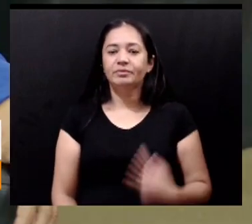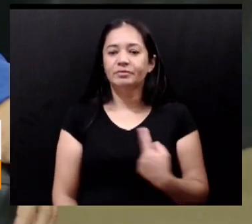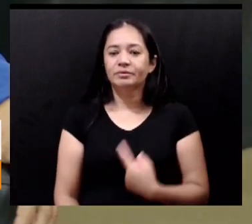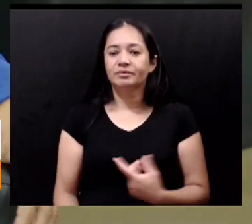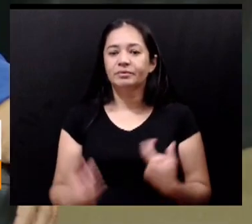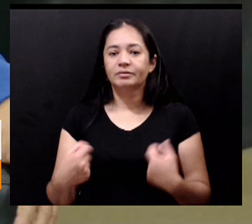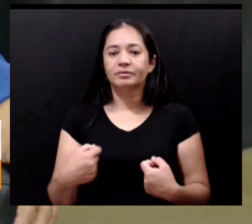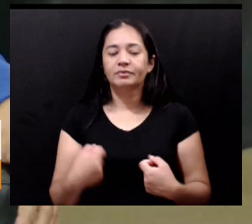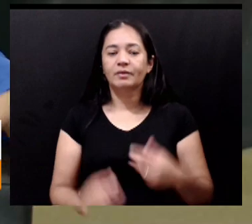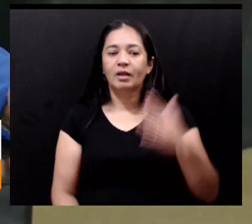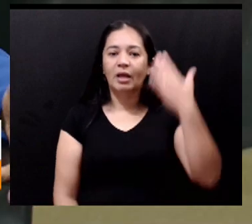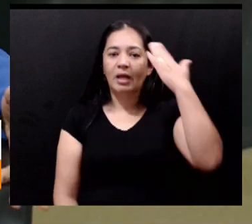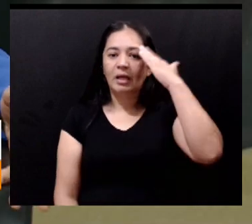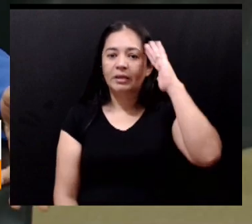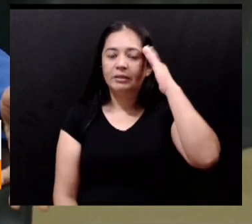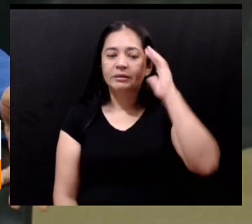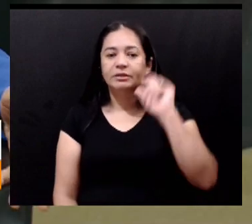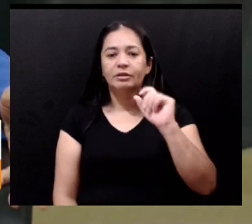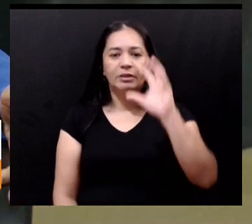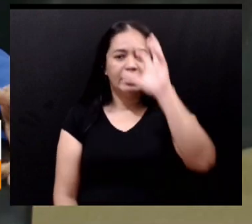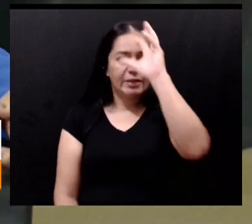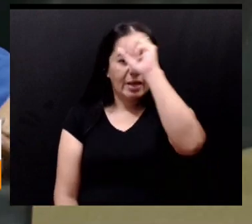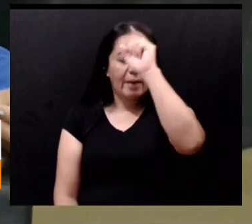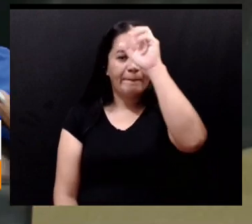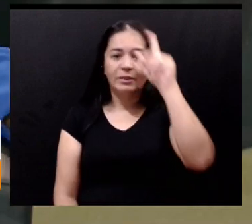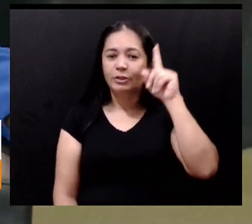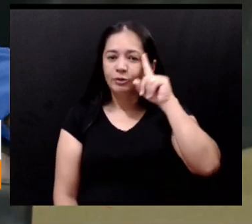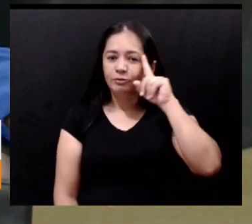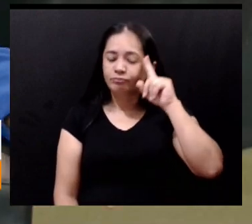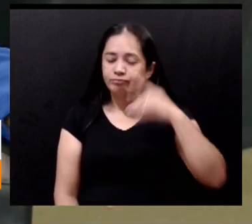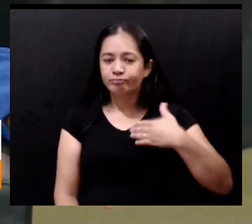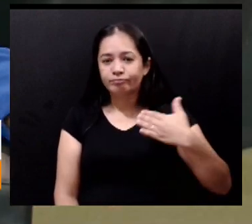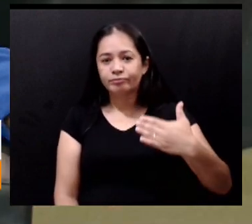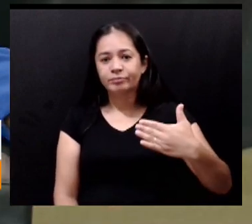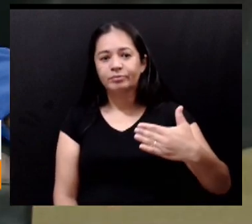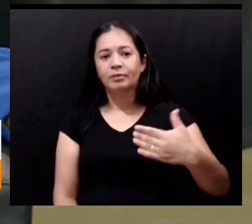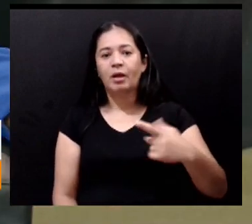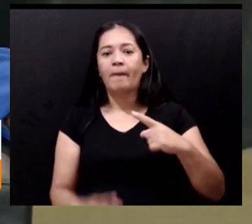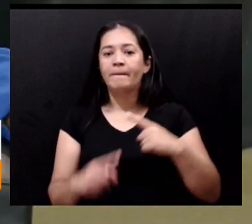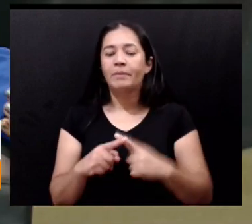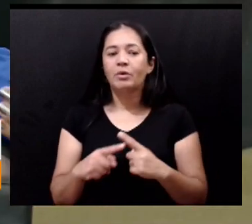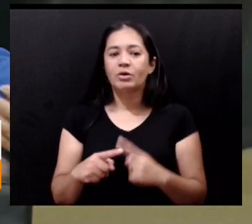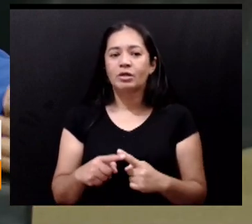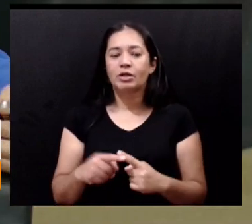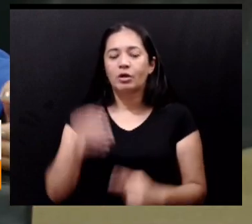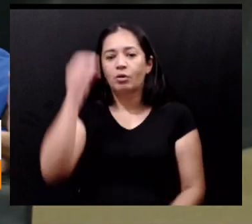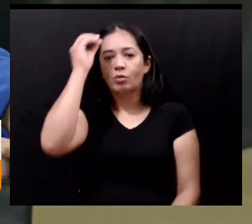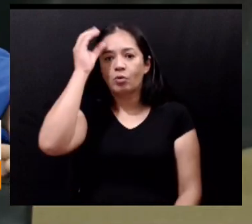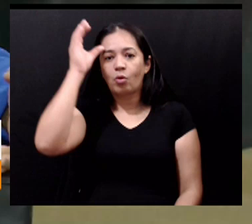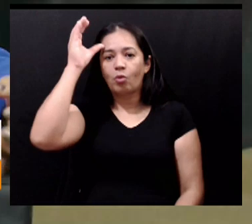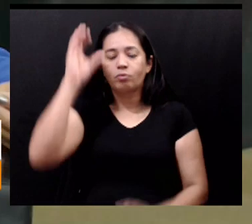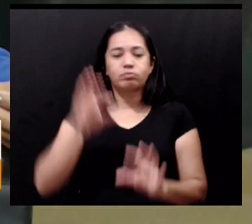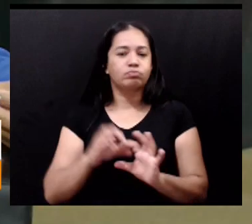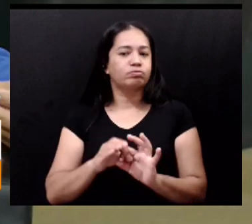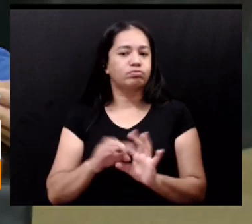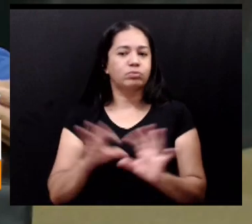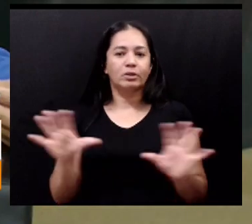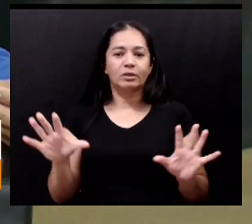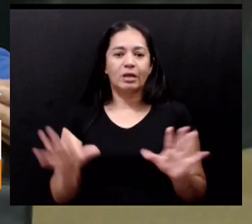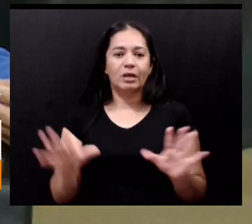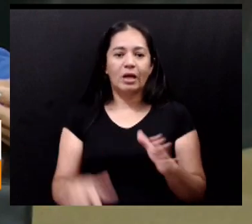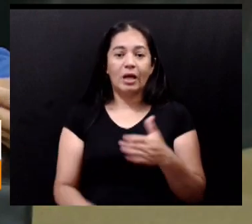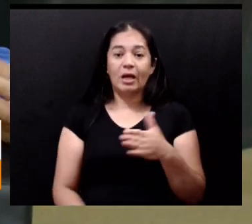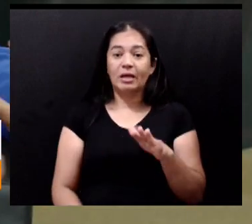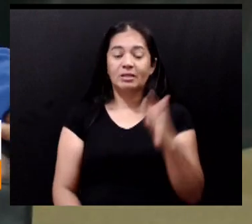aprender todos os dias, é isso que a gente está fazendo aqui, porque o conhecimento liberta, né? E às vezes a pessoa que